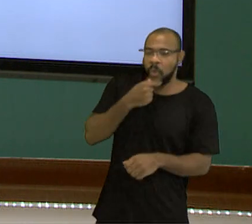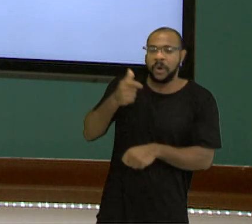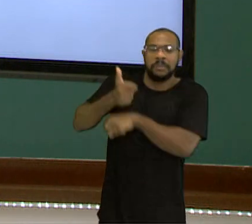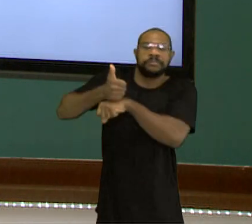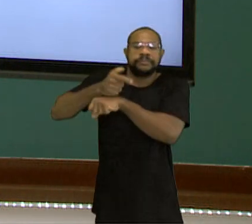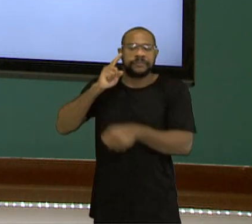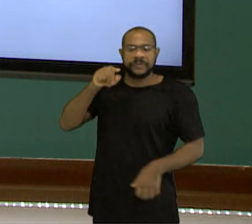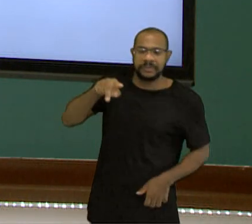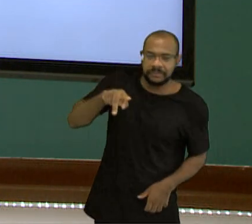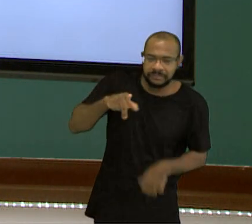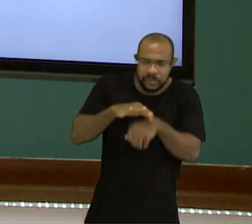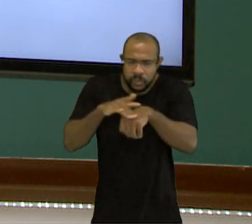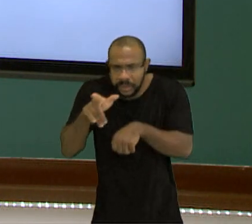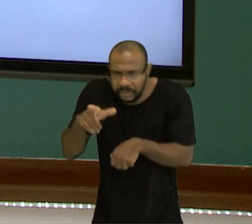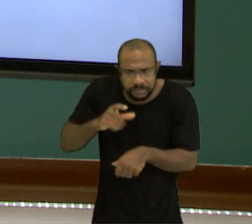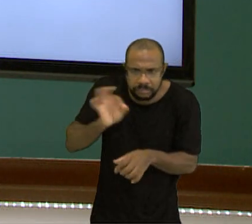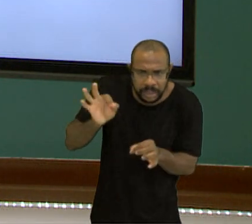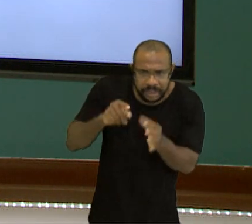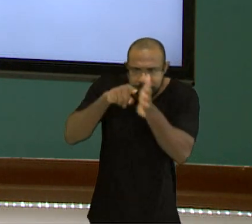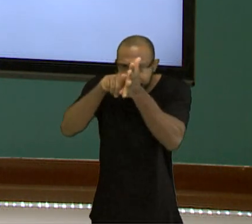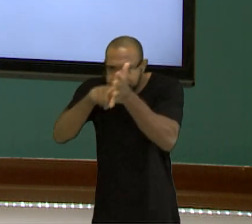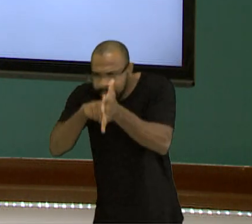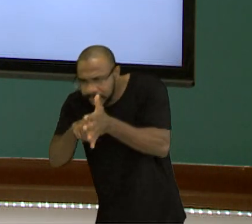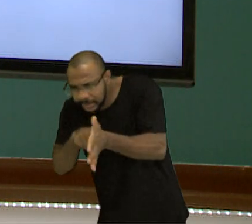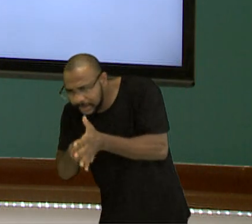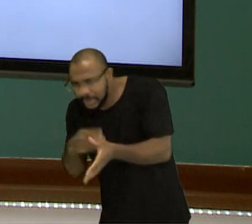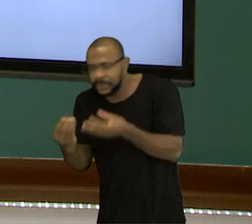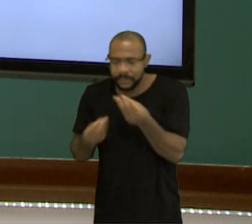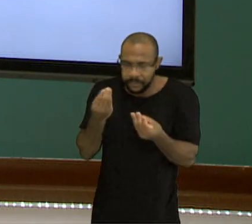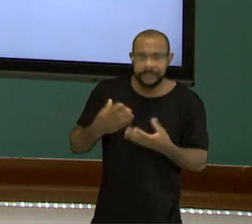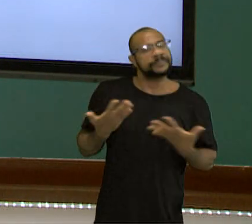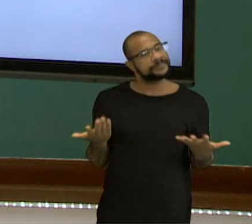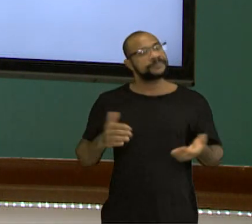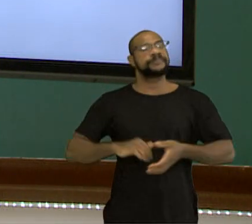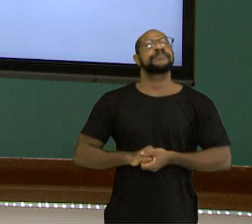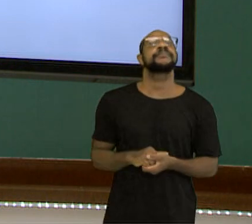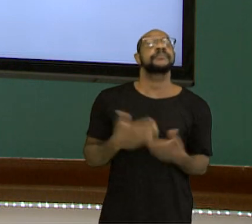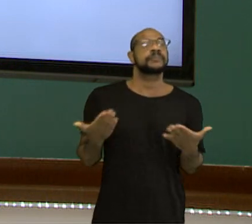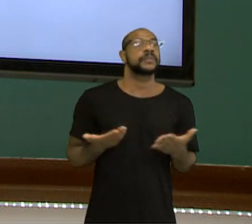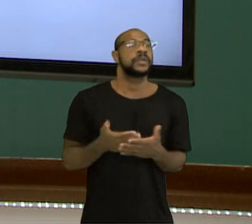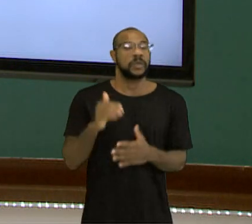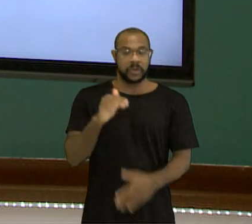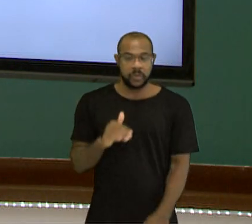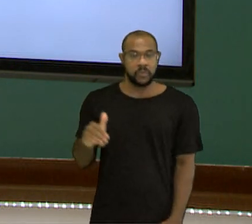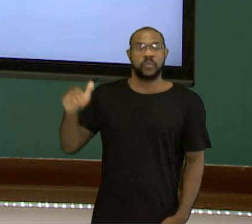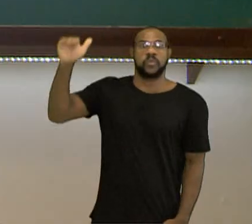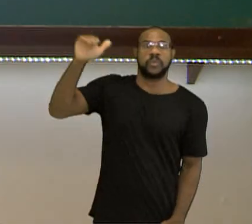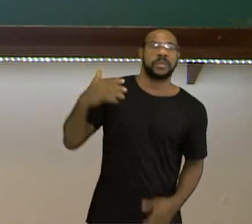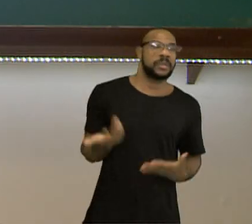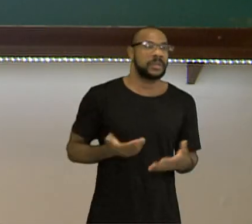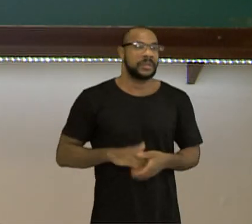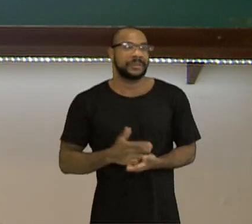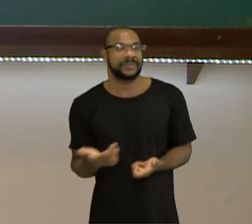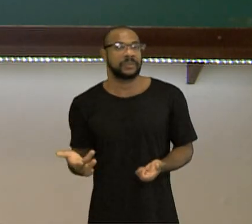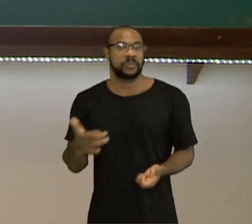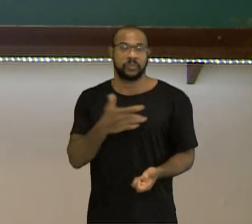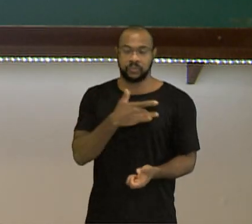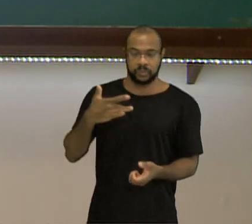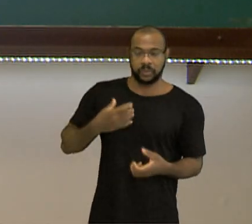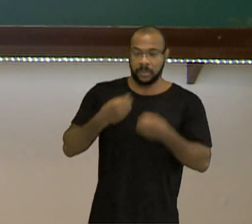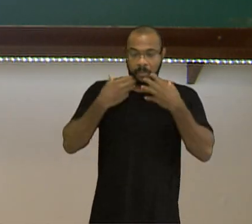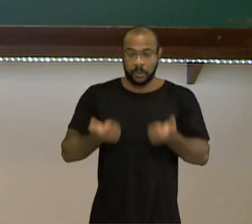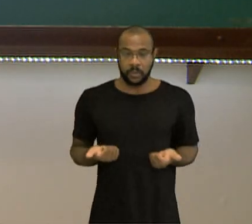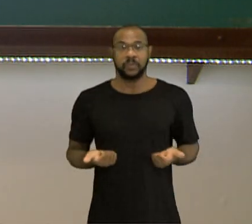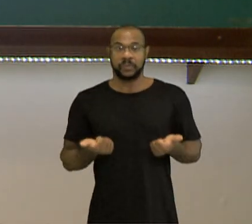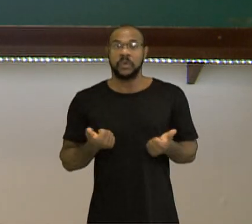avaliados e então colocados aí para o comércio. Um homem adulto com boa saúde valia o dobro que uma mulher